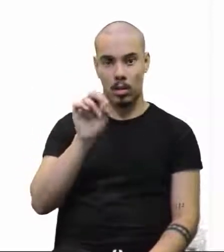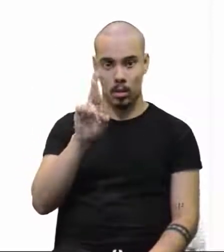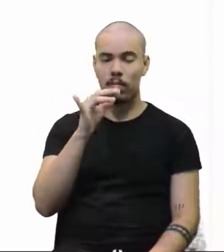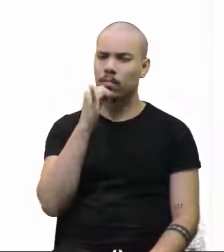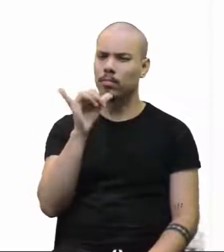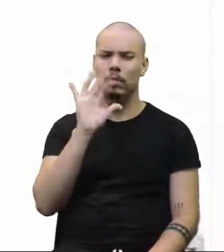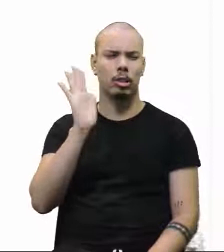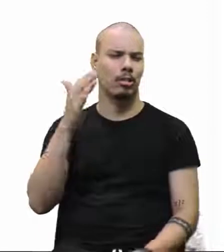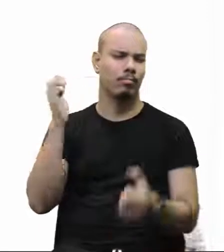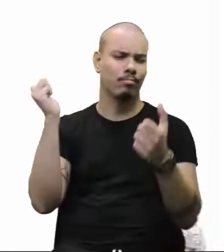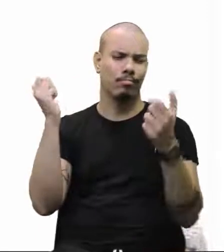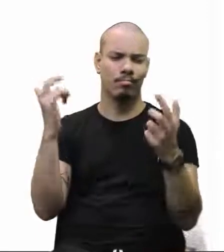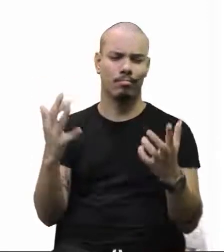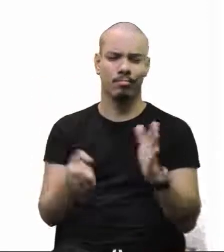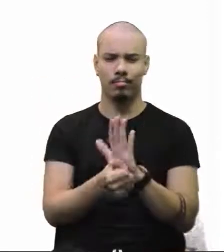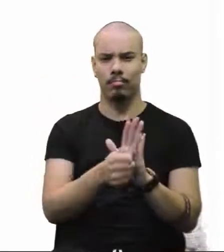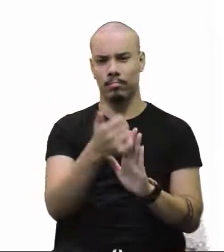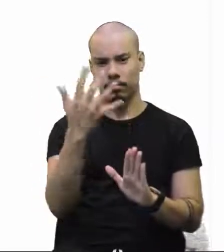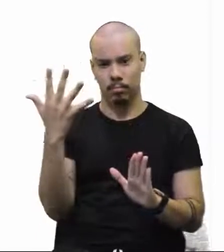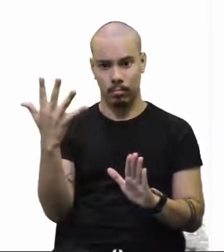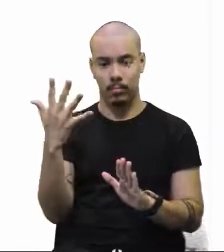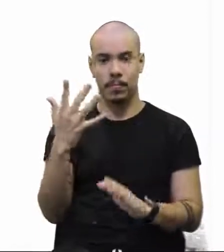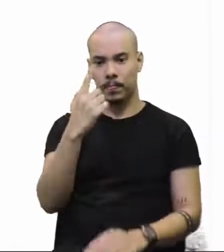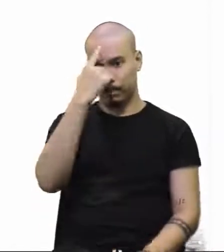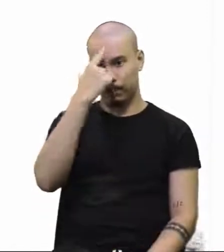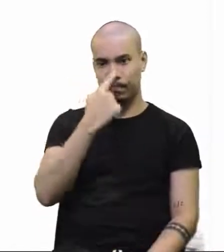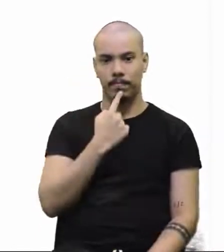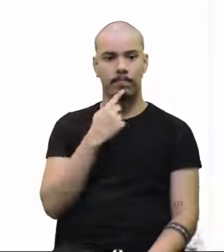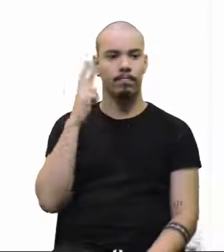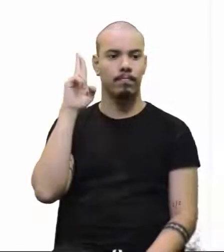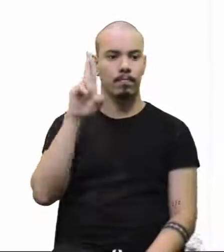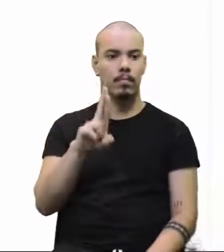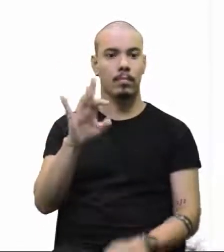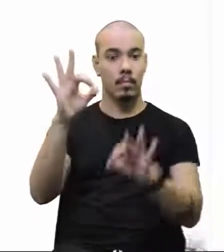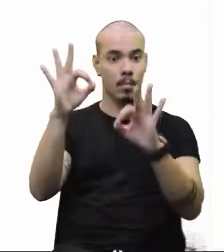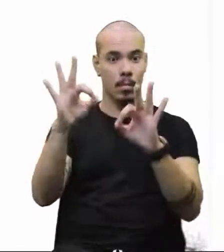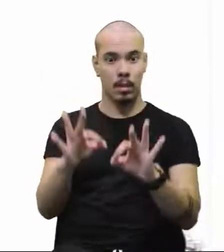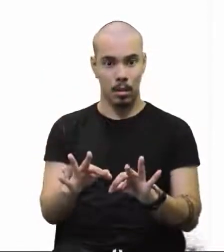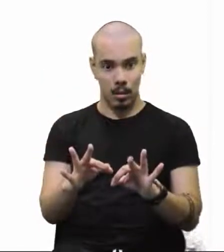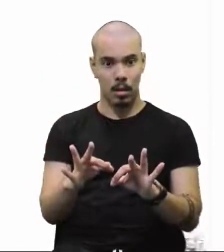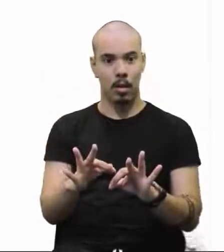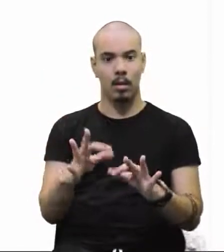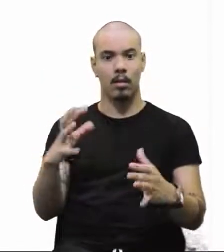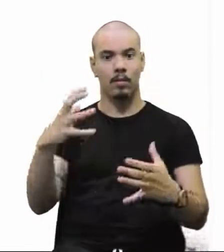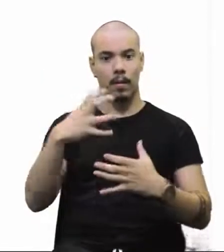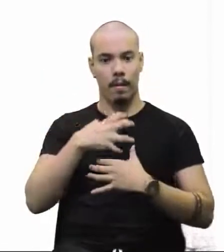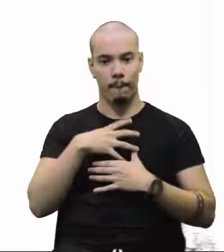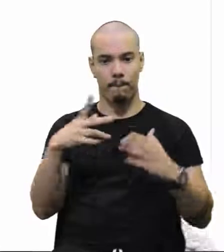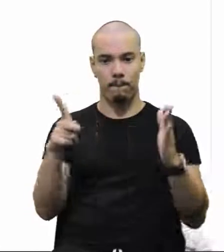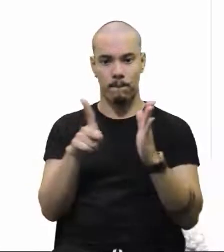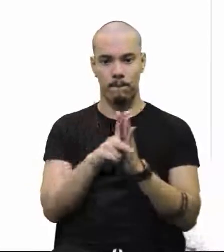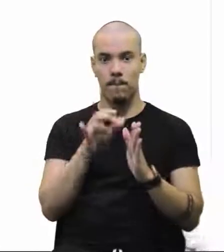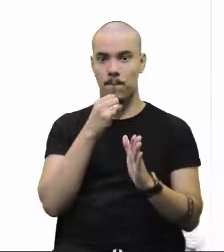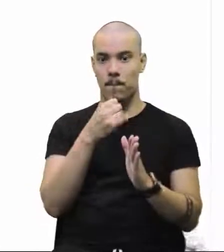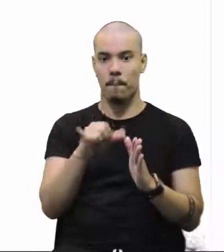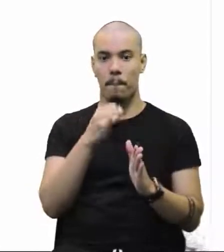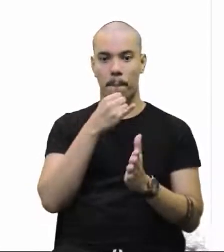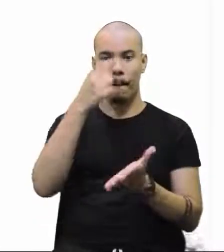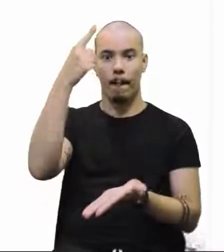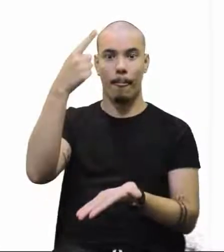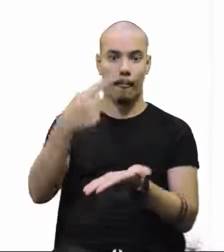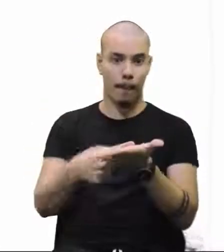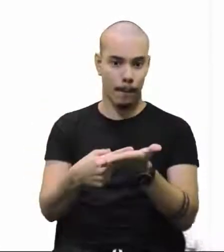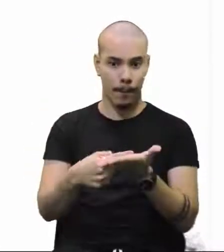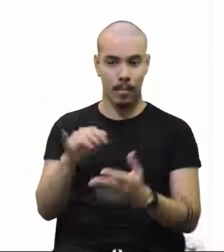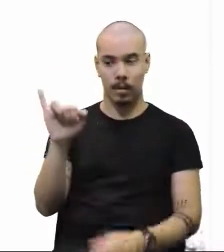falamos muito aqui, né, disso, né, Dessa? A figura que representa corretamente o sentido da corrente